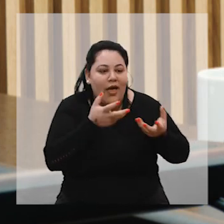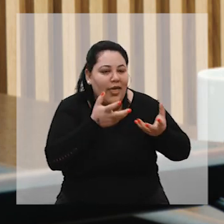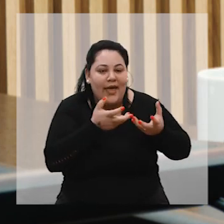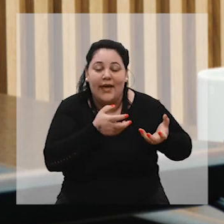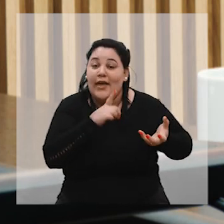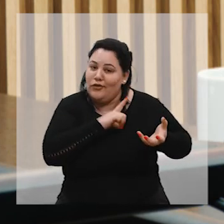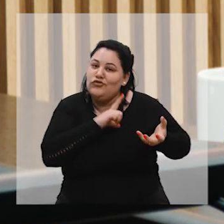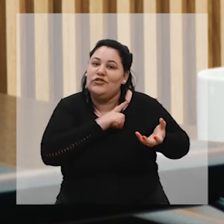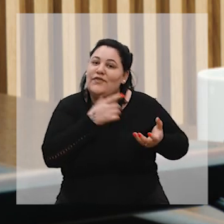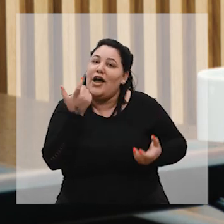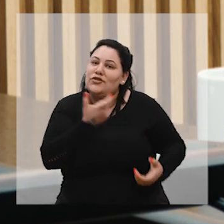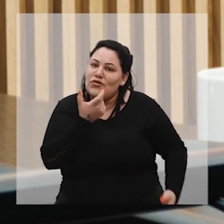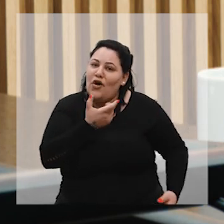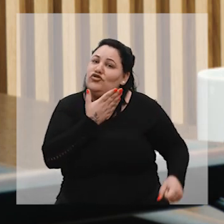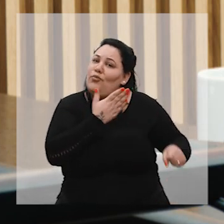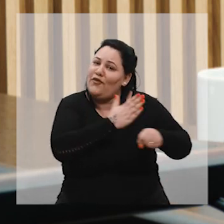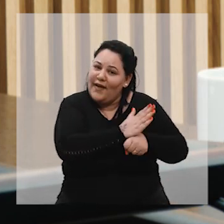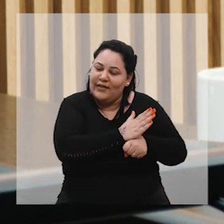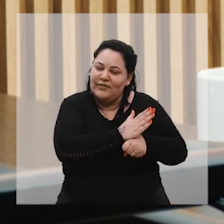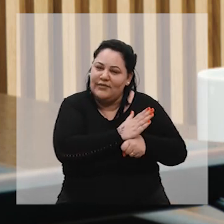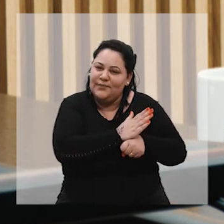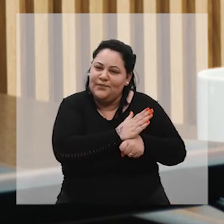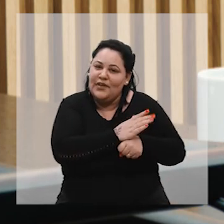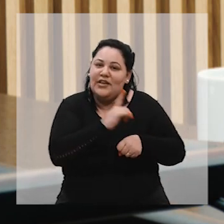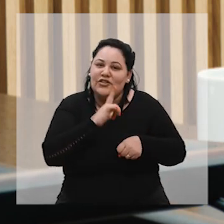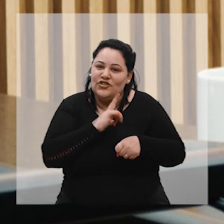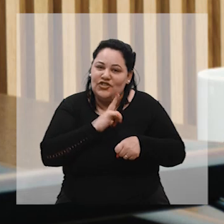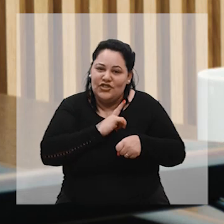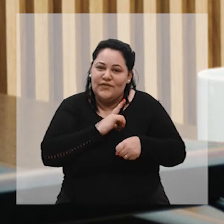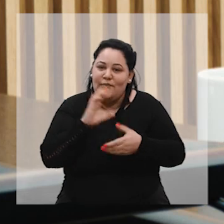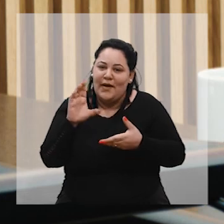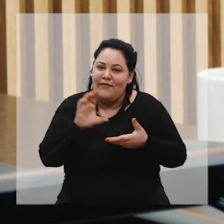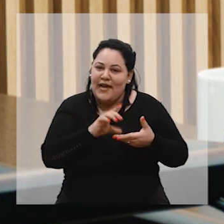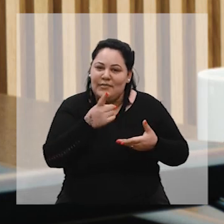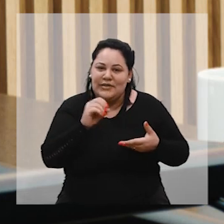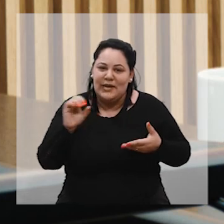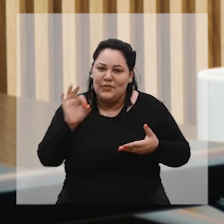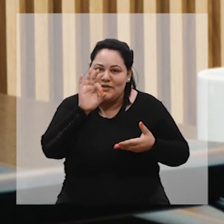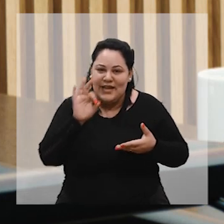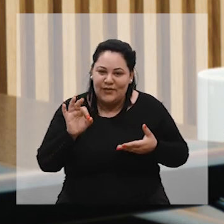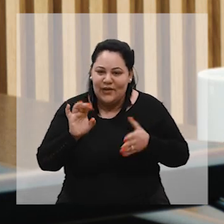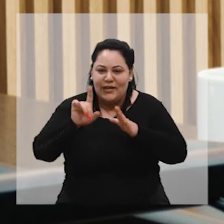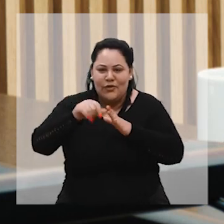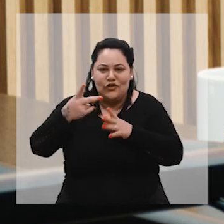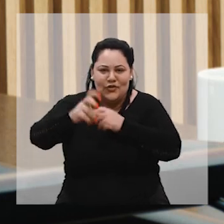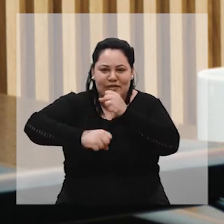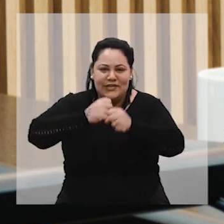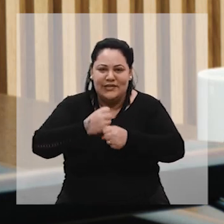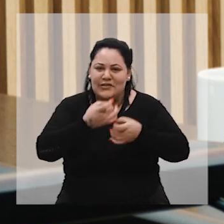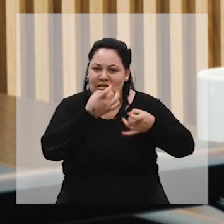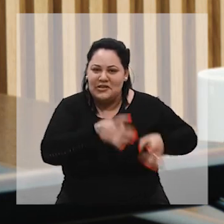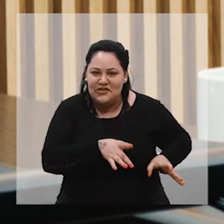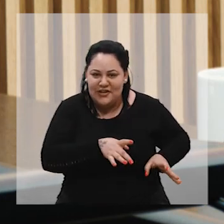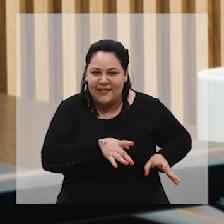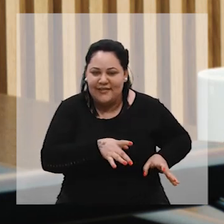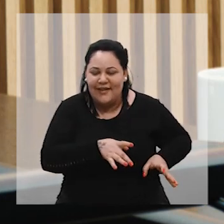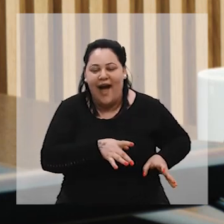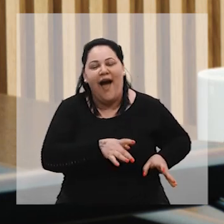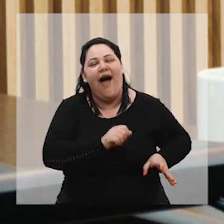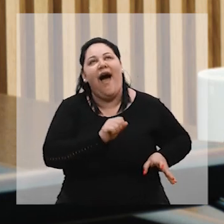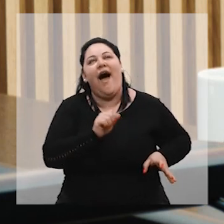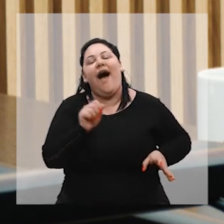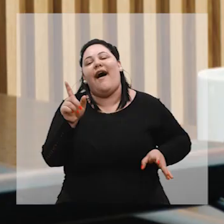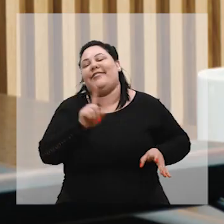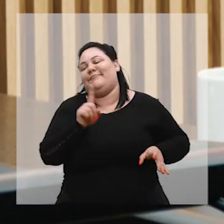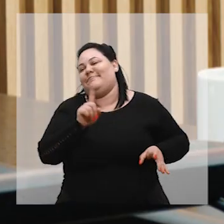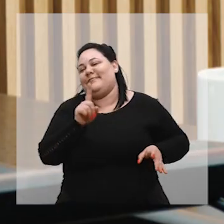bolsa totalmente gratuita. E agora tu vai falar que tu não quer depois de 2 anos. Tu não vai fazer isso. E eu converso